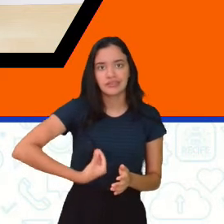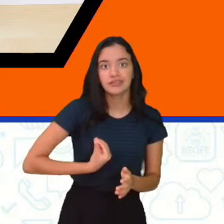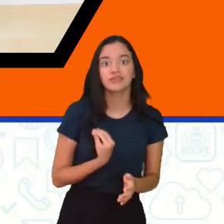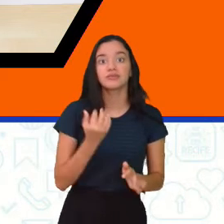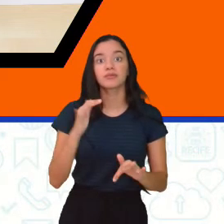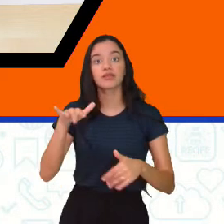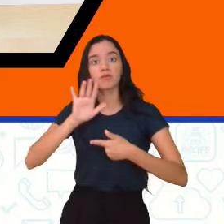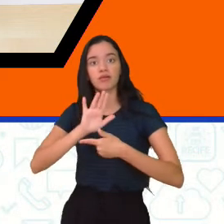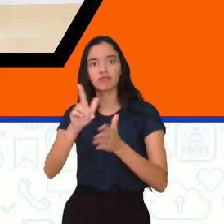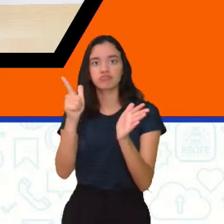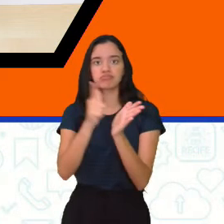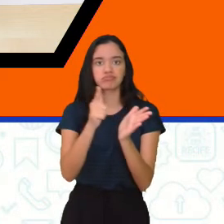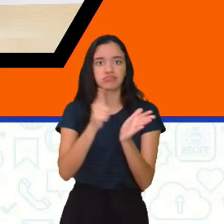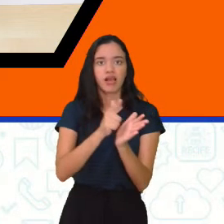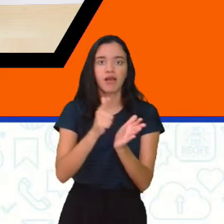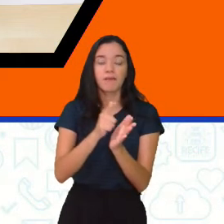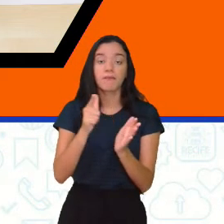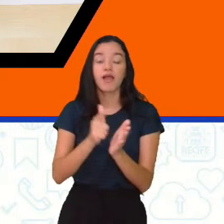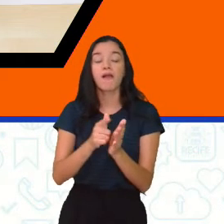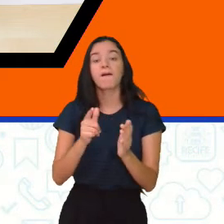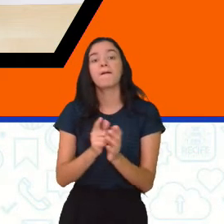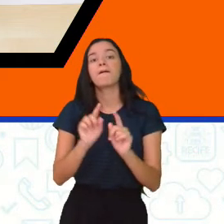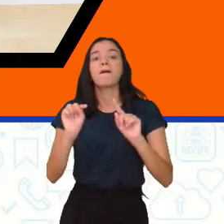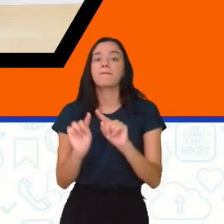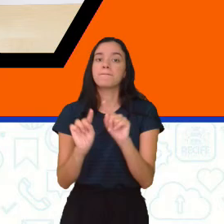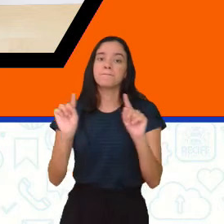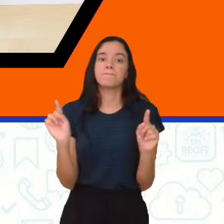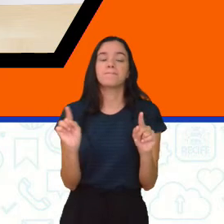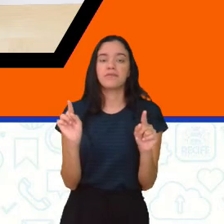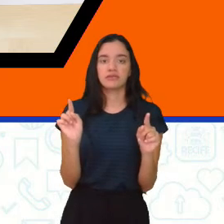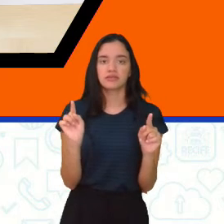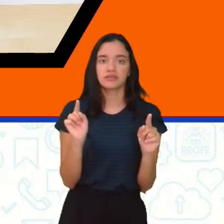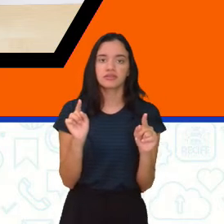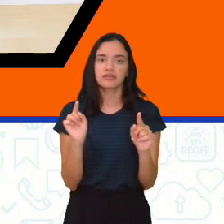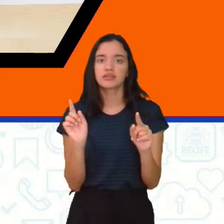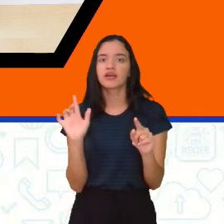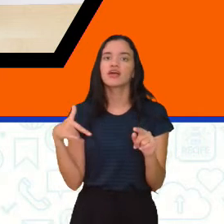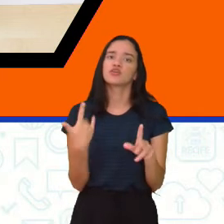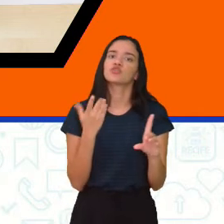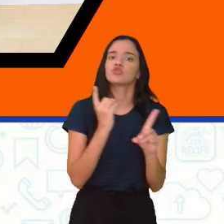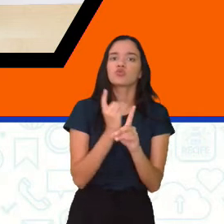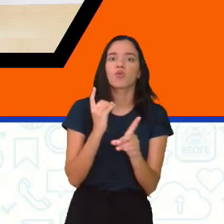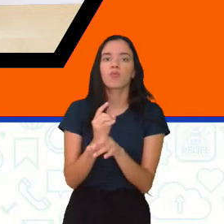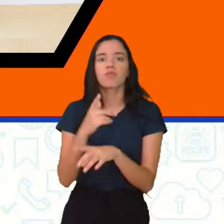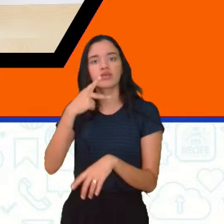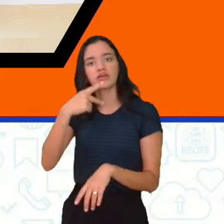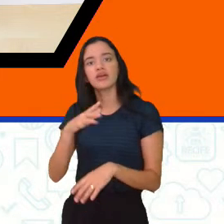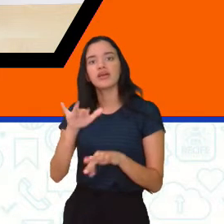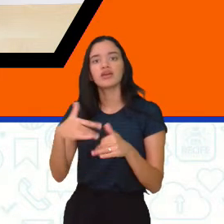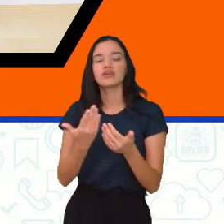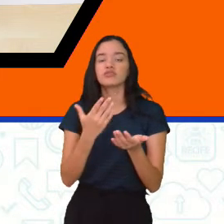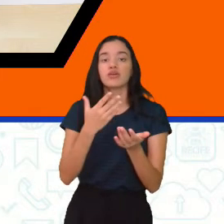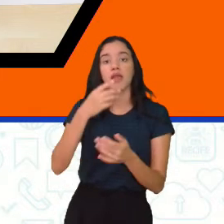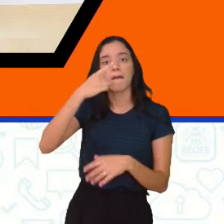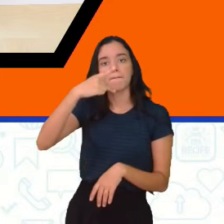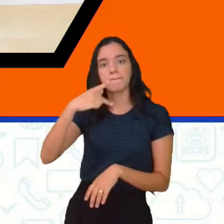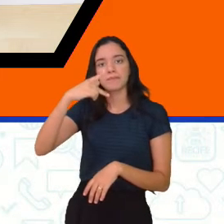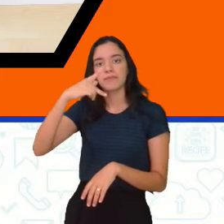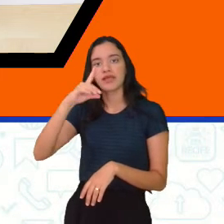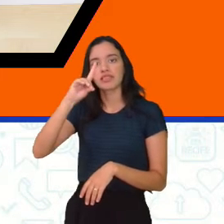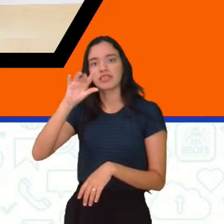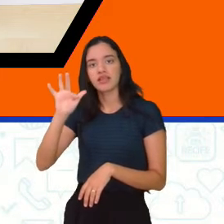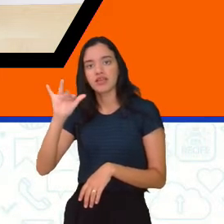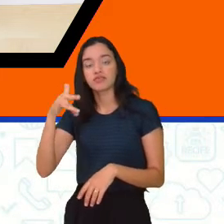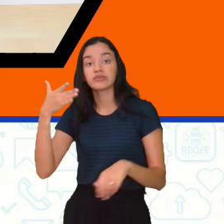demonstrado em um papel, mas a gente encontra em PDF, né? Vocês entrarem aí nos sites